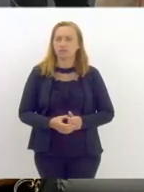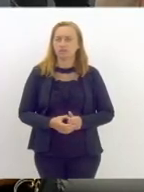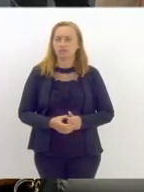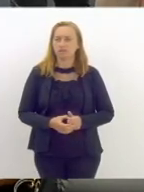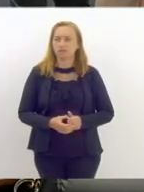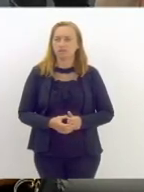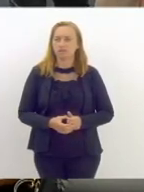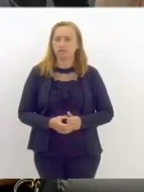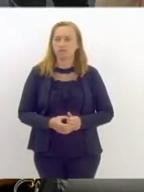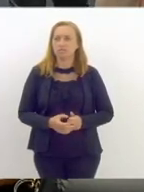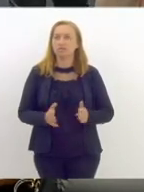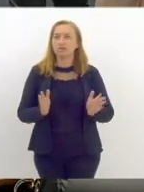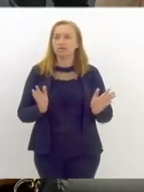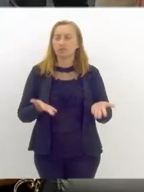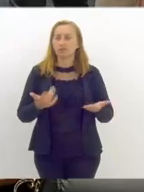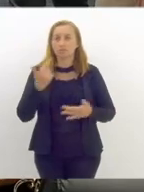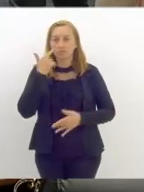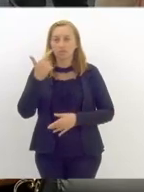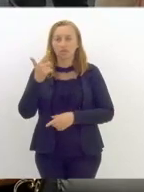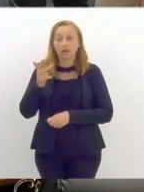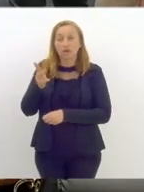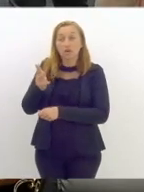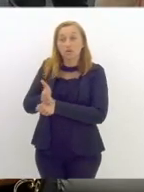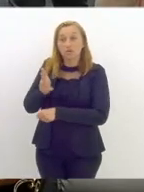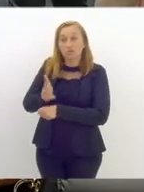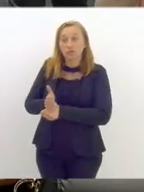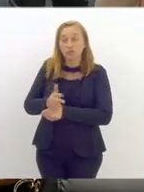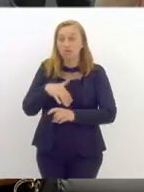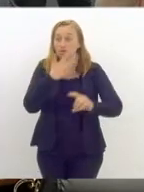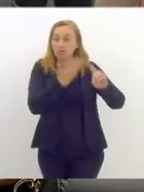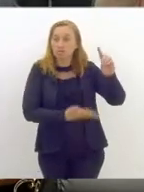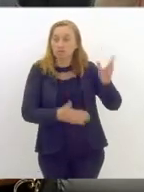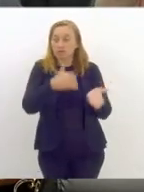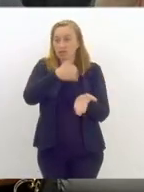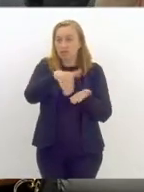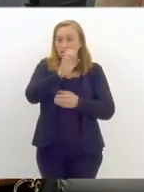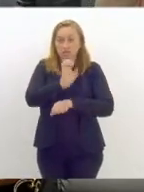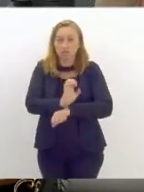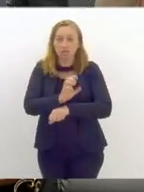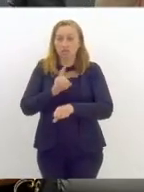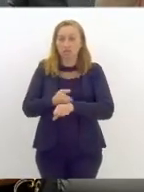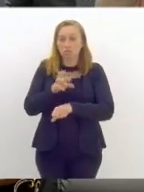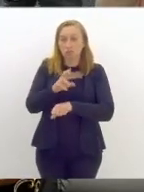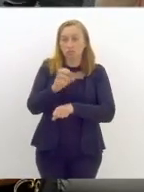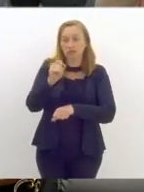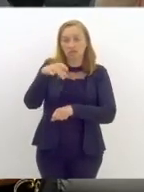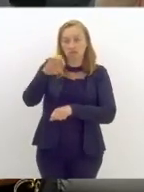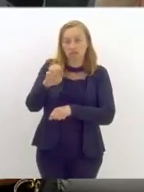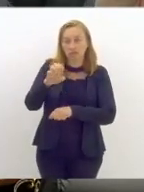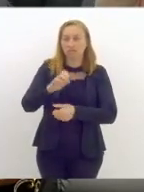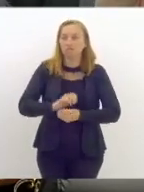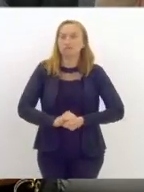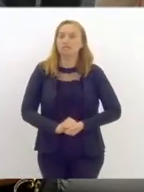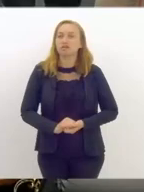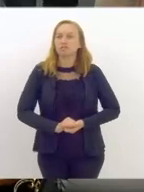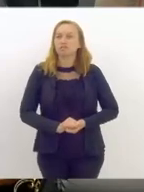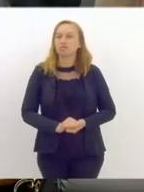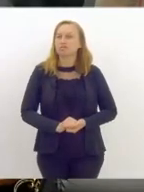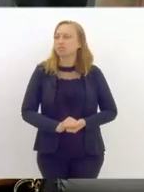Então, agora vamos assistir um vídeo em homenagem ao nosso secretário de Estado, Dr. Alexandre Quiep.